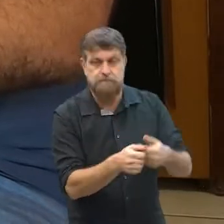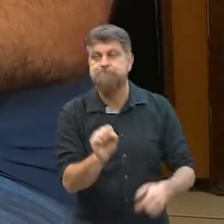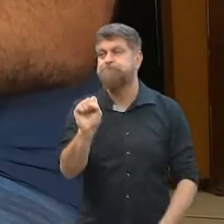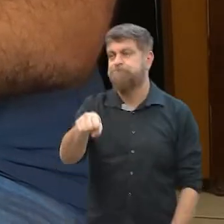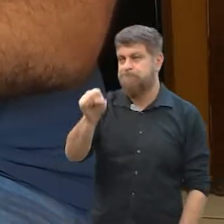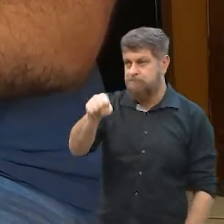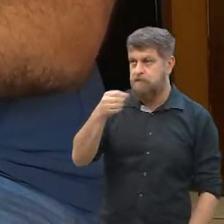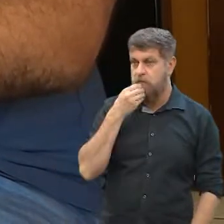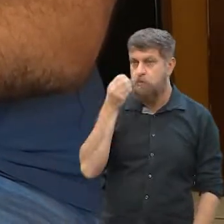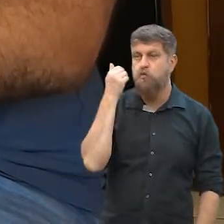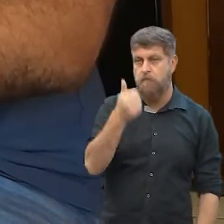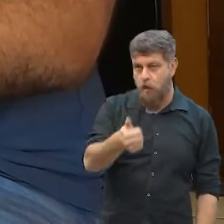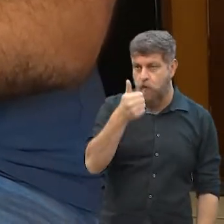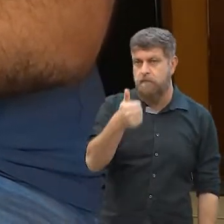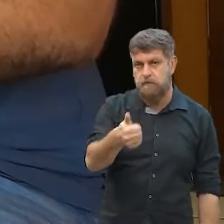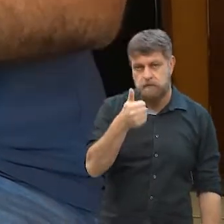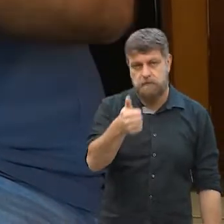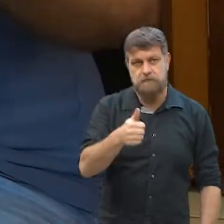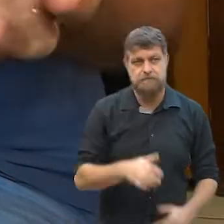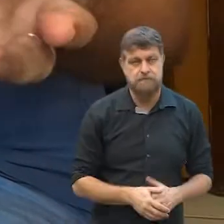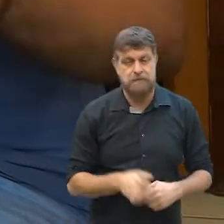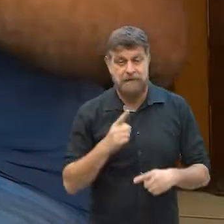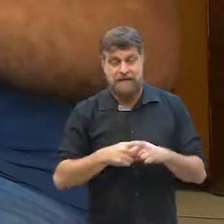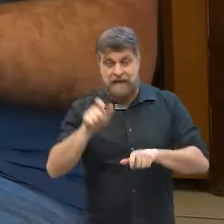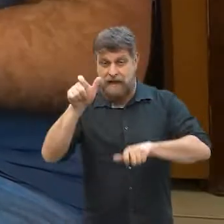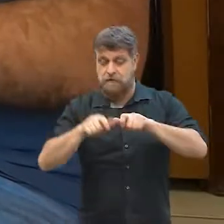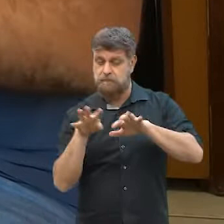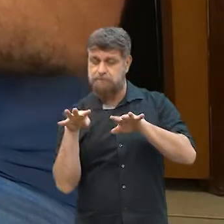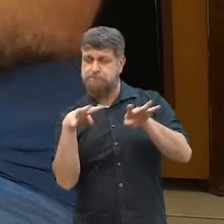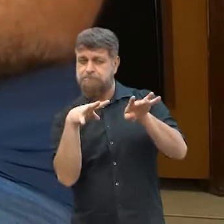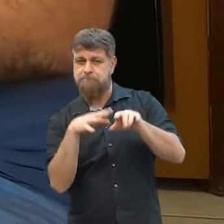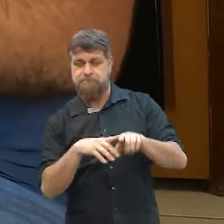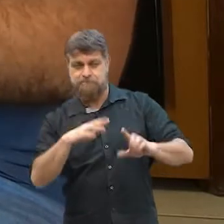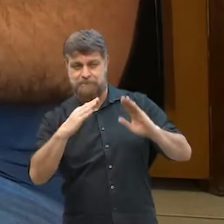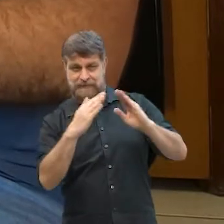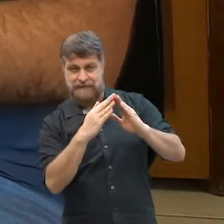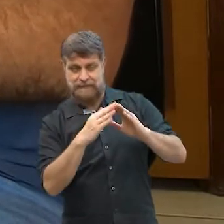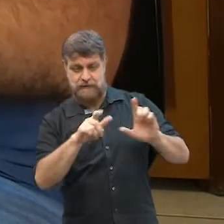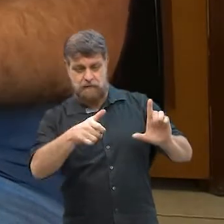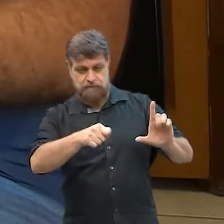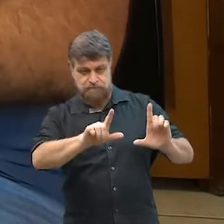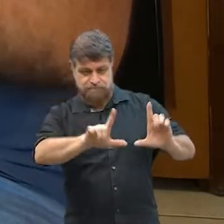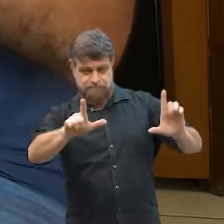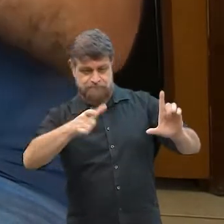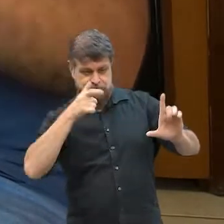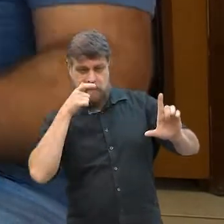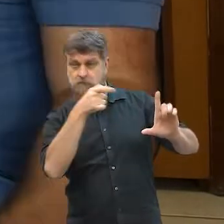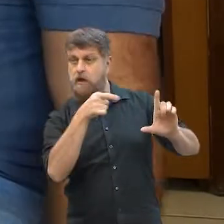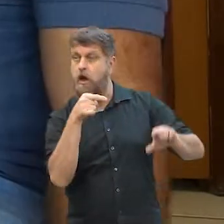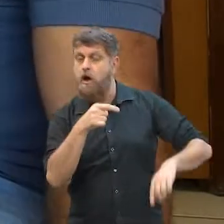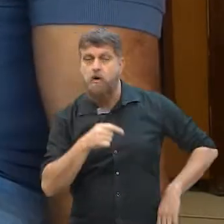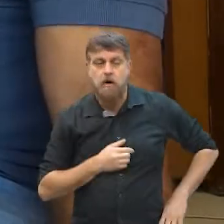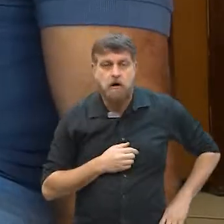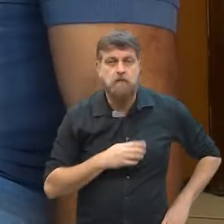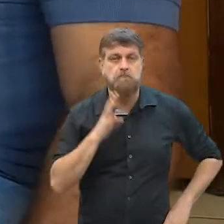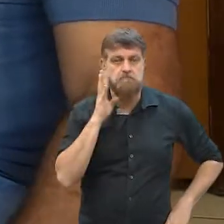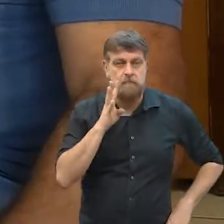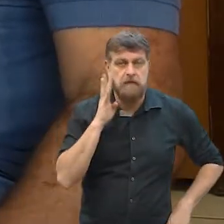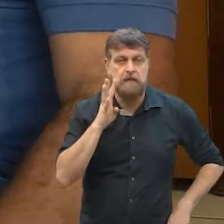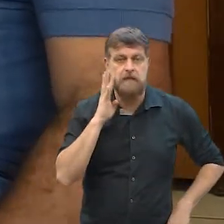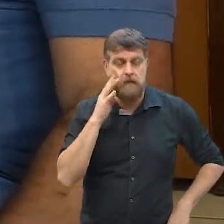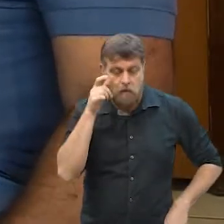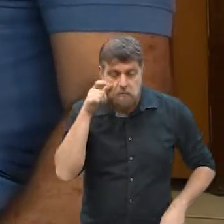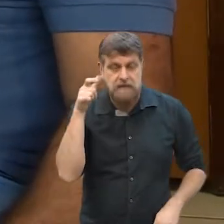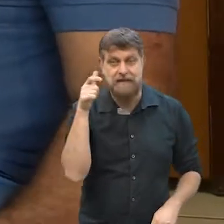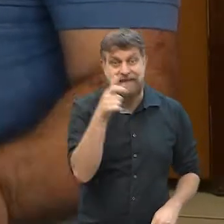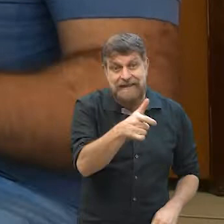bom, tá? Ótimo. Muito bom mesmo. Porque às vezes o pessoal tá em casa vendo a Célia falar e tal, fala, olha lá a Célia falando, me interessei